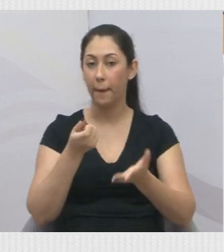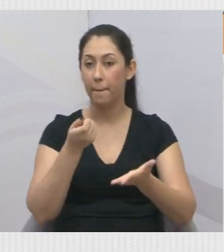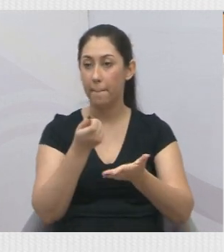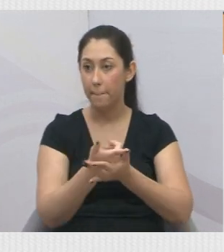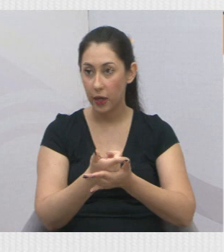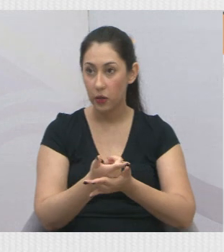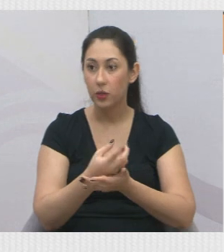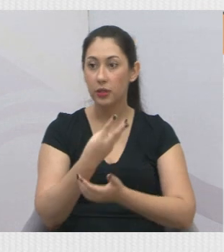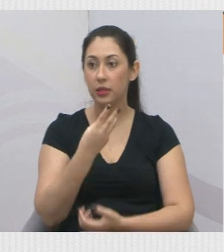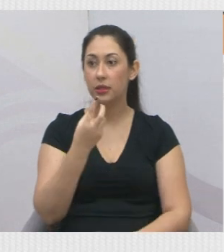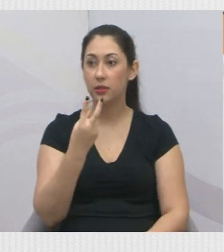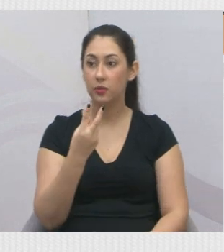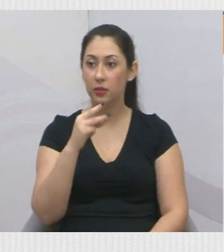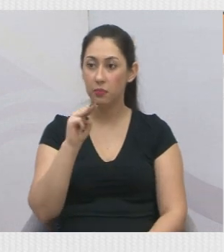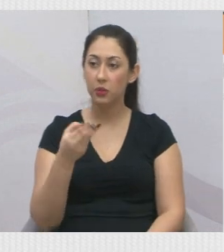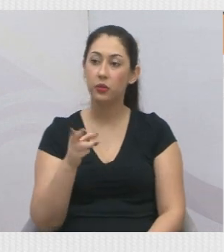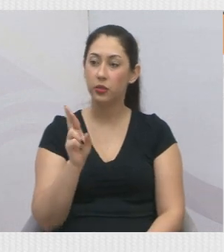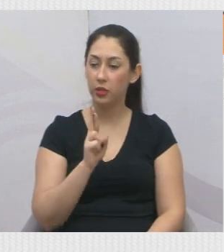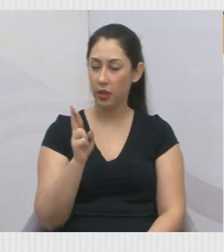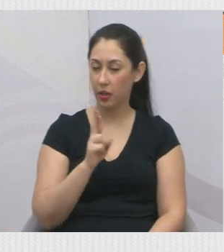R$ 36.663.000, e gastos no período